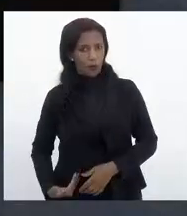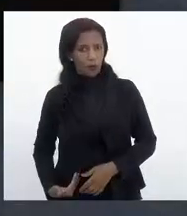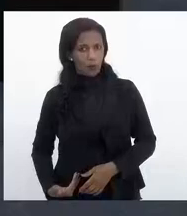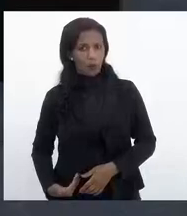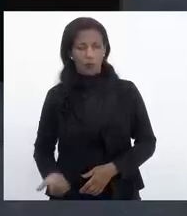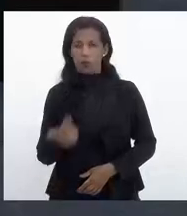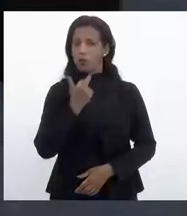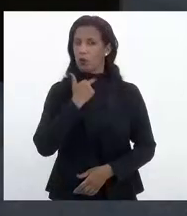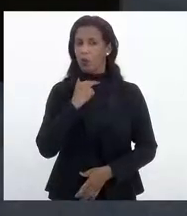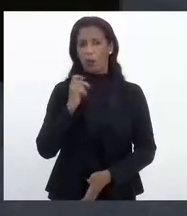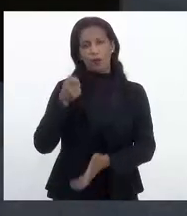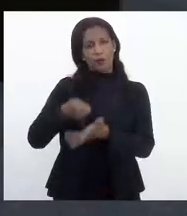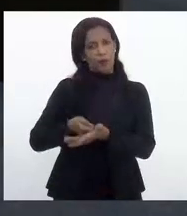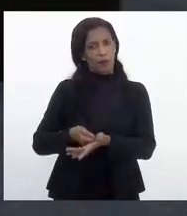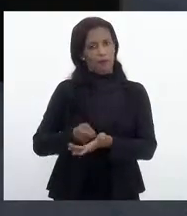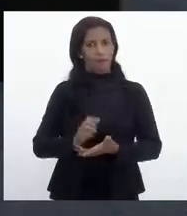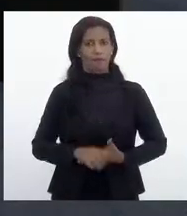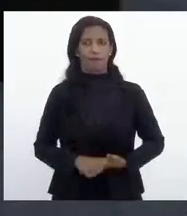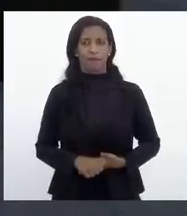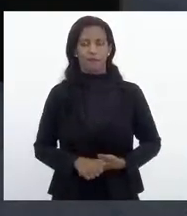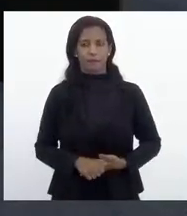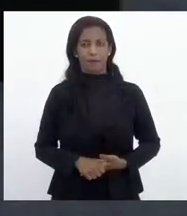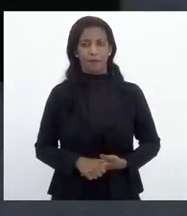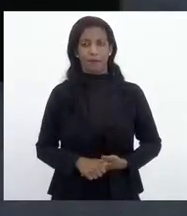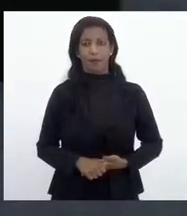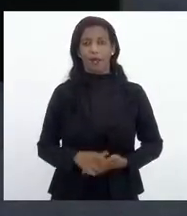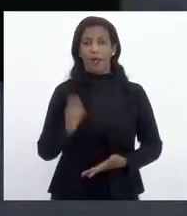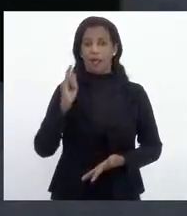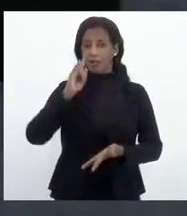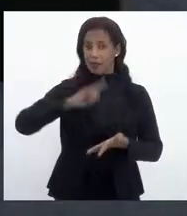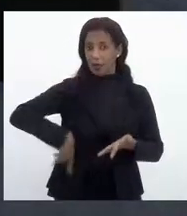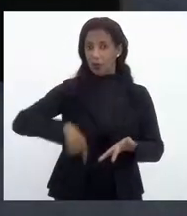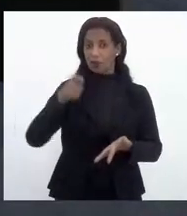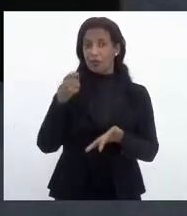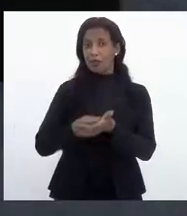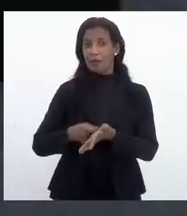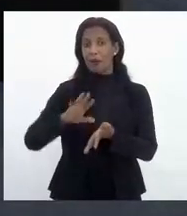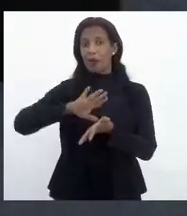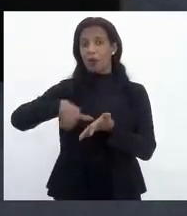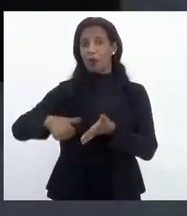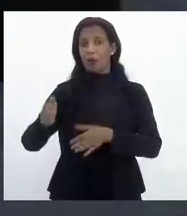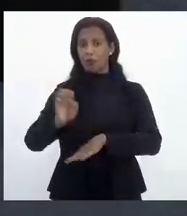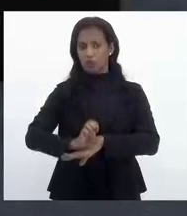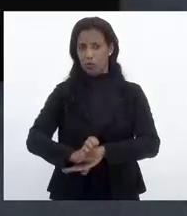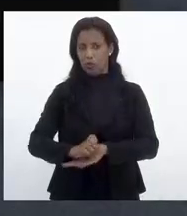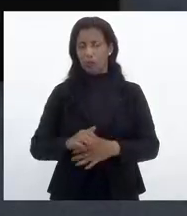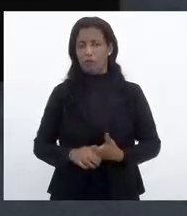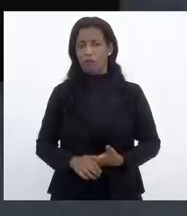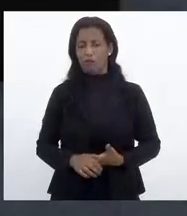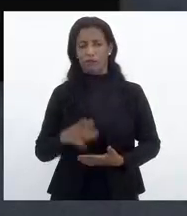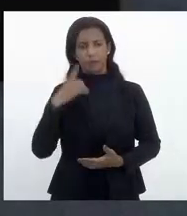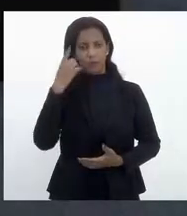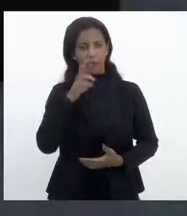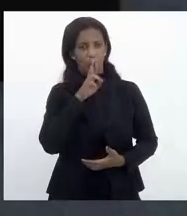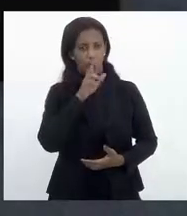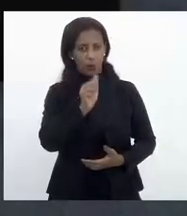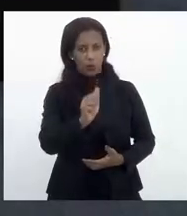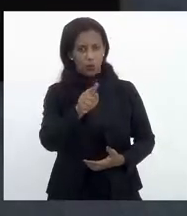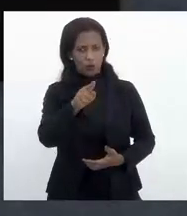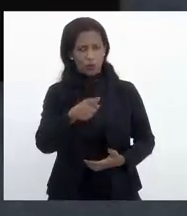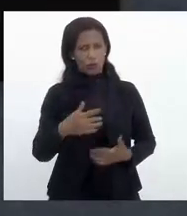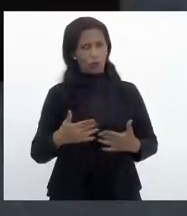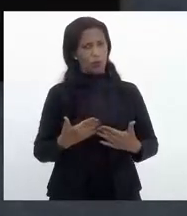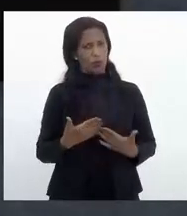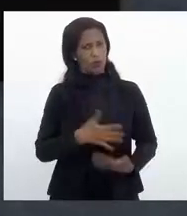não pode pagar essa conta essa conta tem que ser paga por quem roubou o estado Deputado Rodrigo o senhor tá